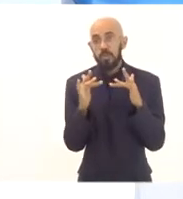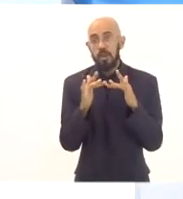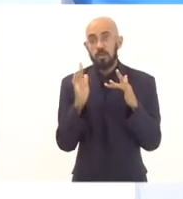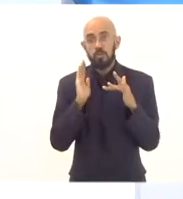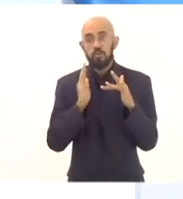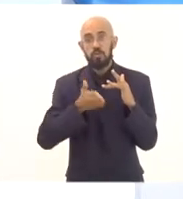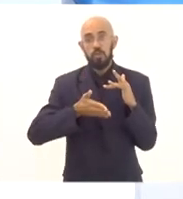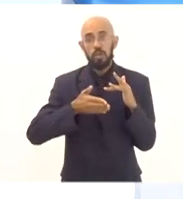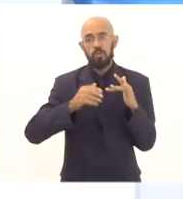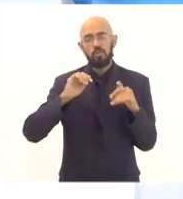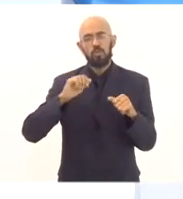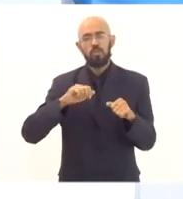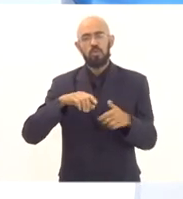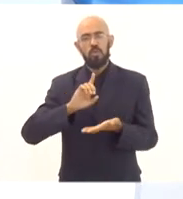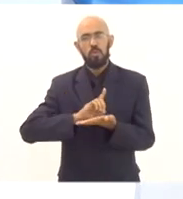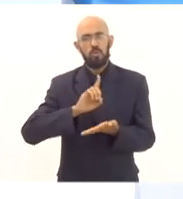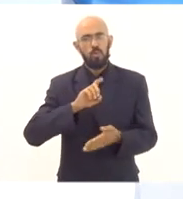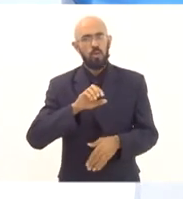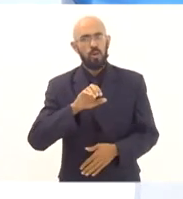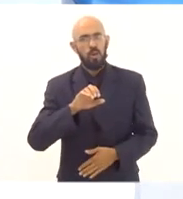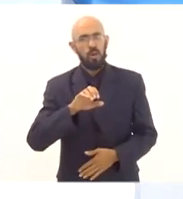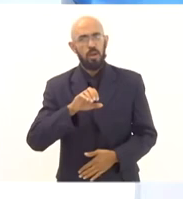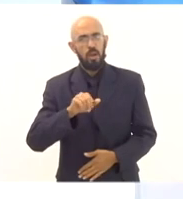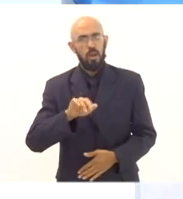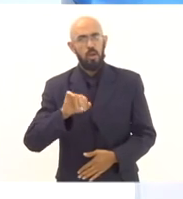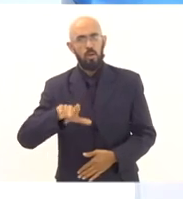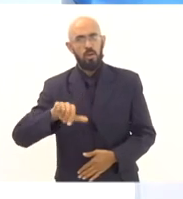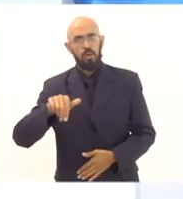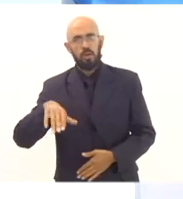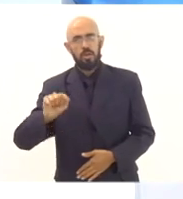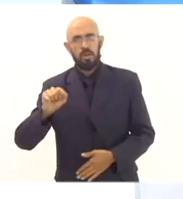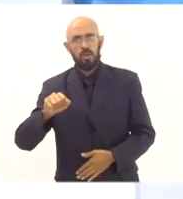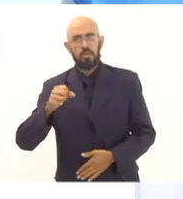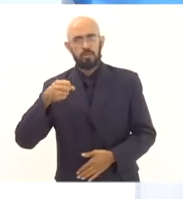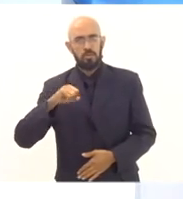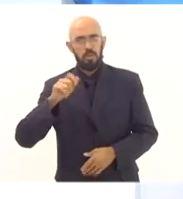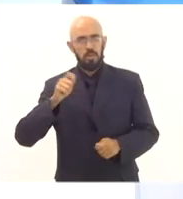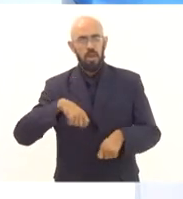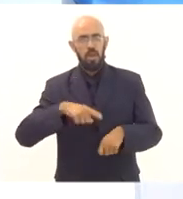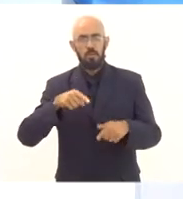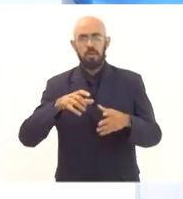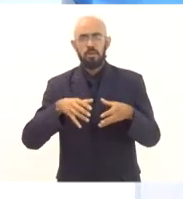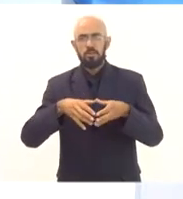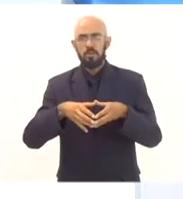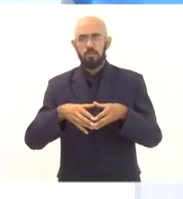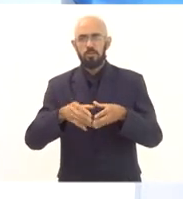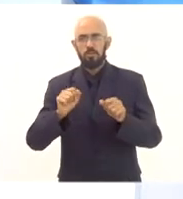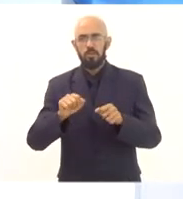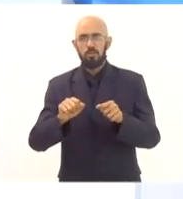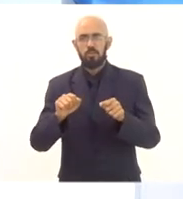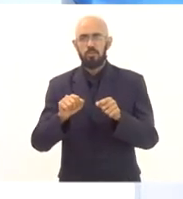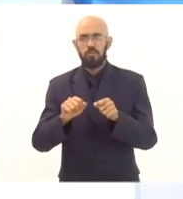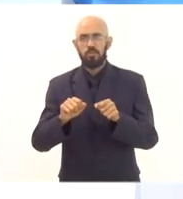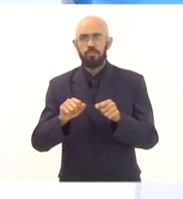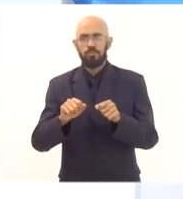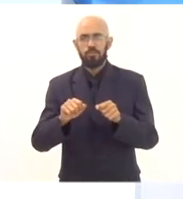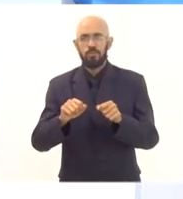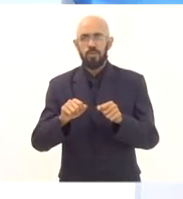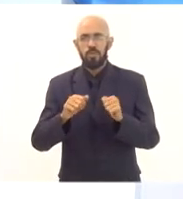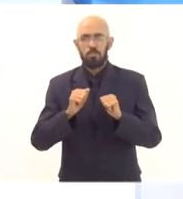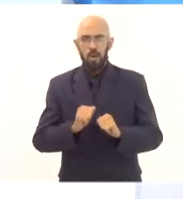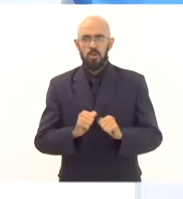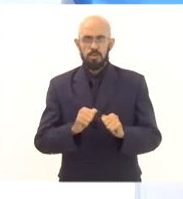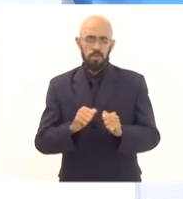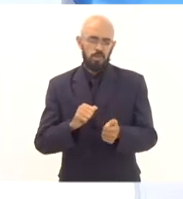esse com a doutora Carolina é para que a gente essa condição e também está repassando os casos que chegam elas